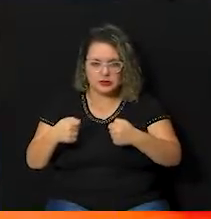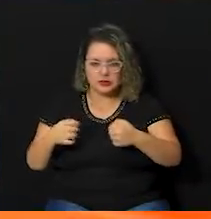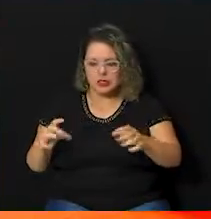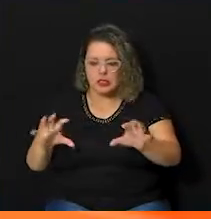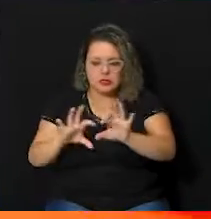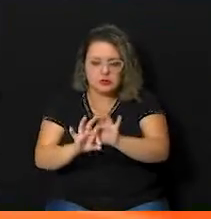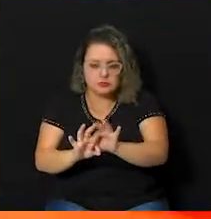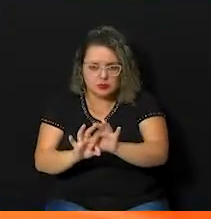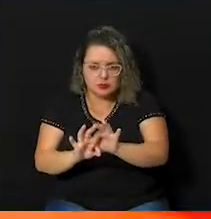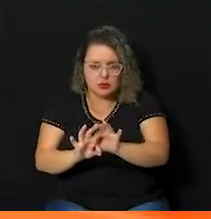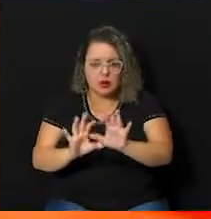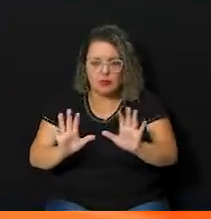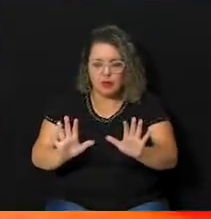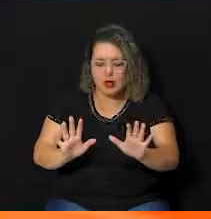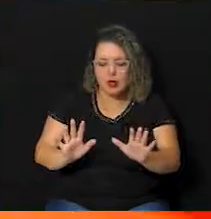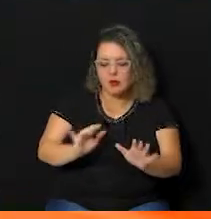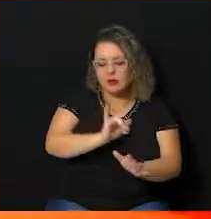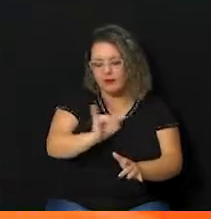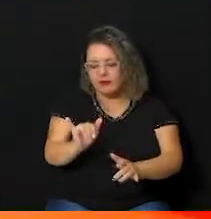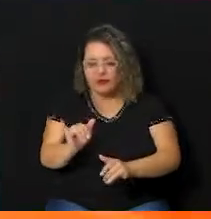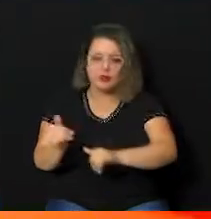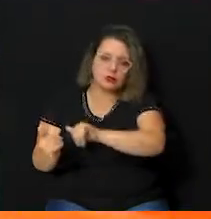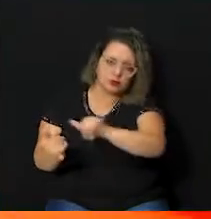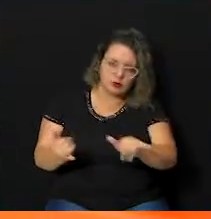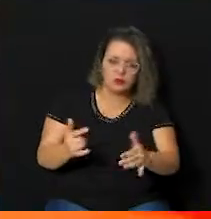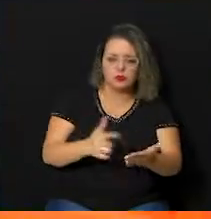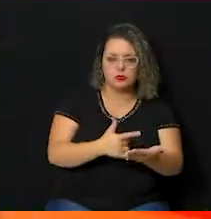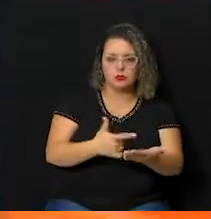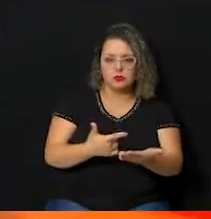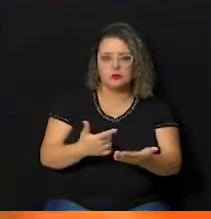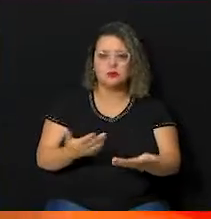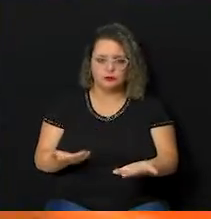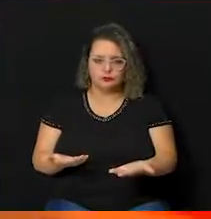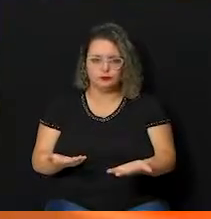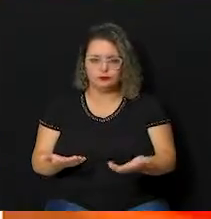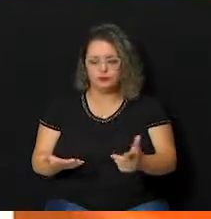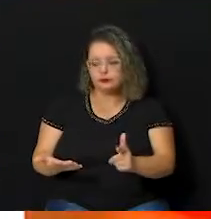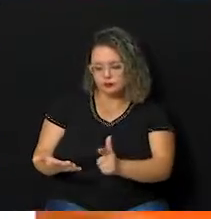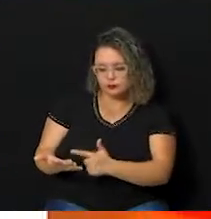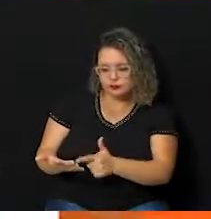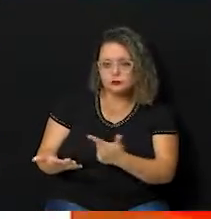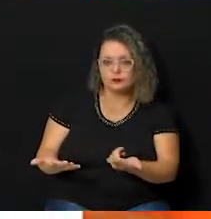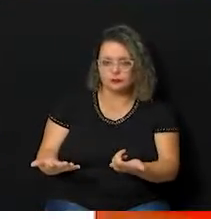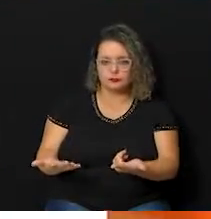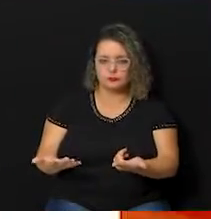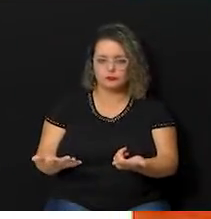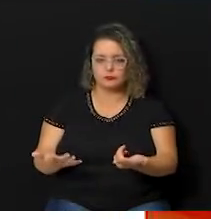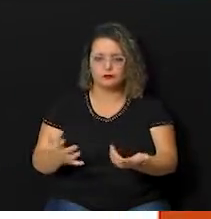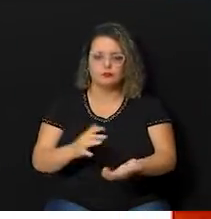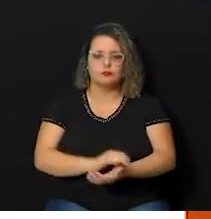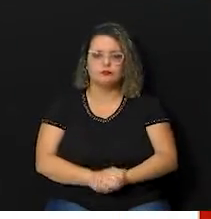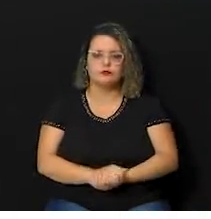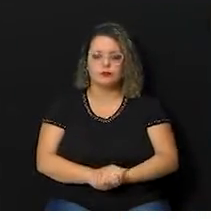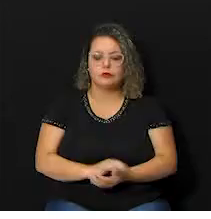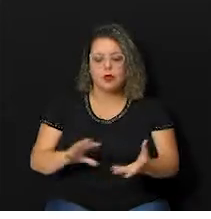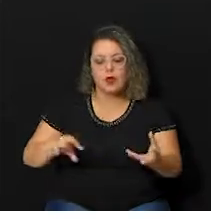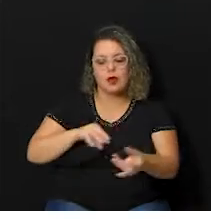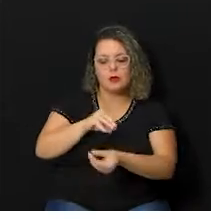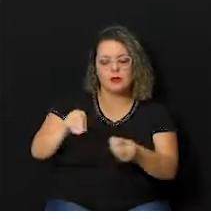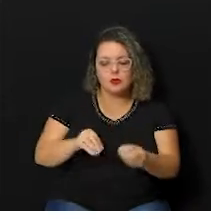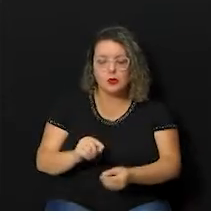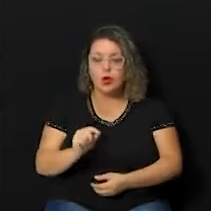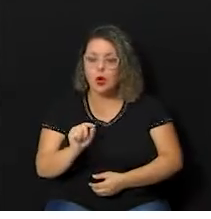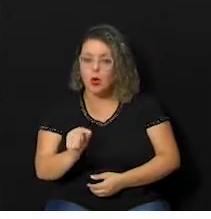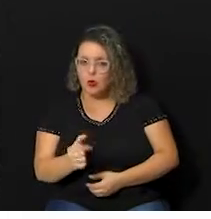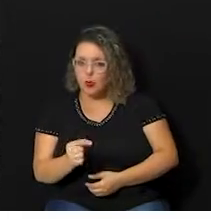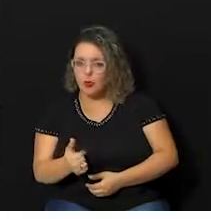eu quis incluir essas tangências, né? Então eu aproveitei para fazer um easter egg, que a gente chama, né? Misturar um pouquinho as coisas. Né? Então é